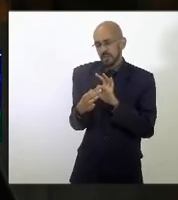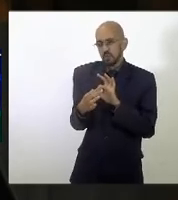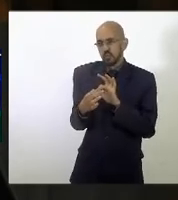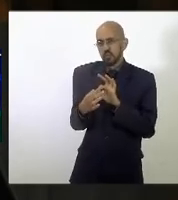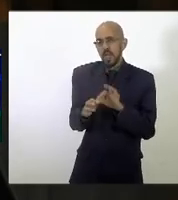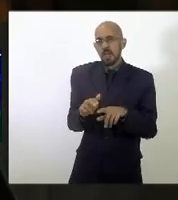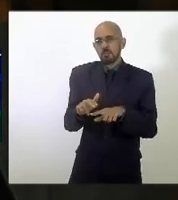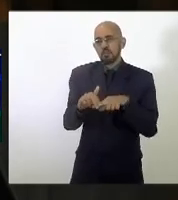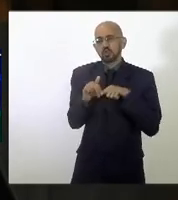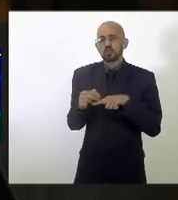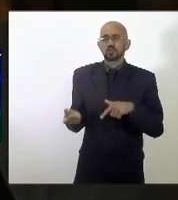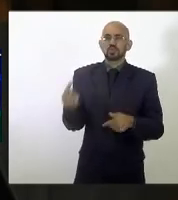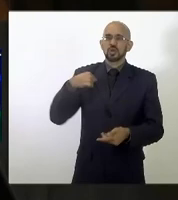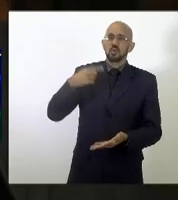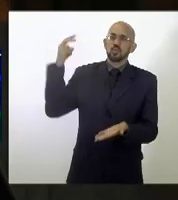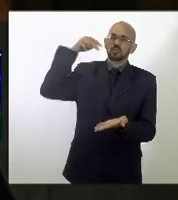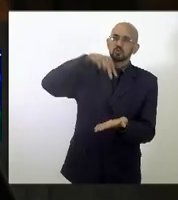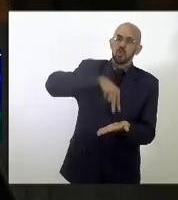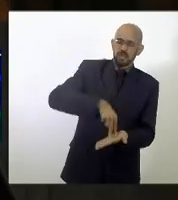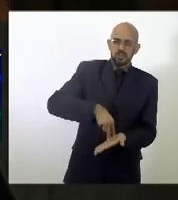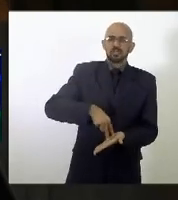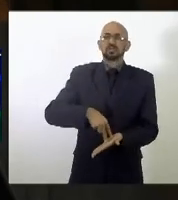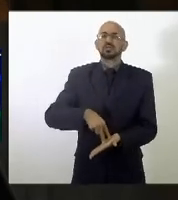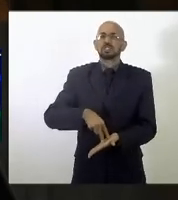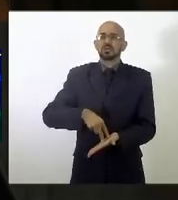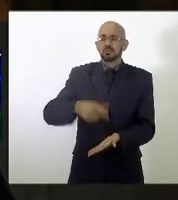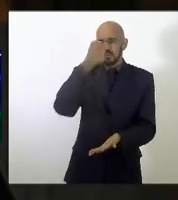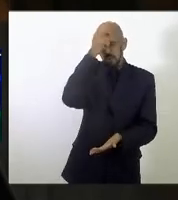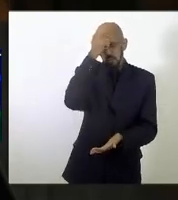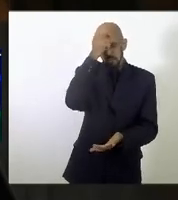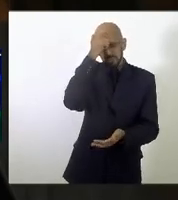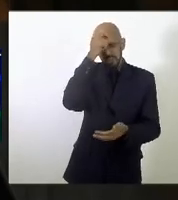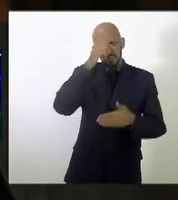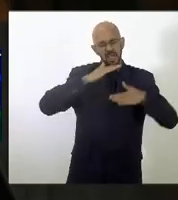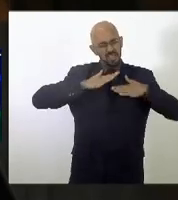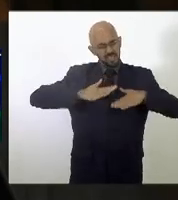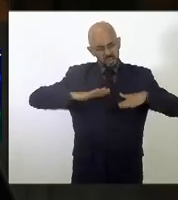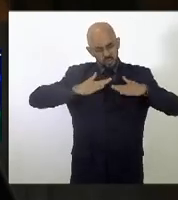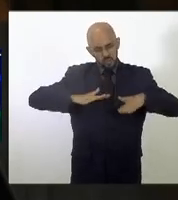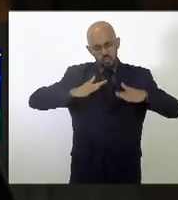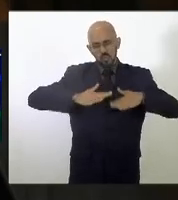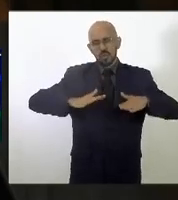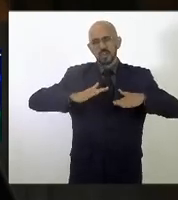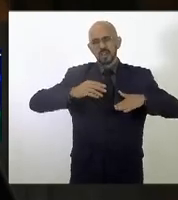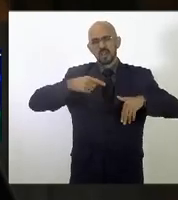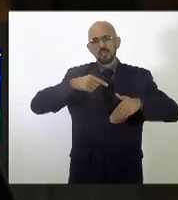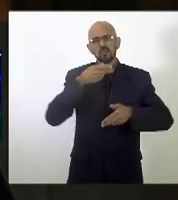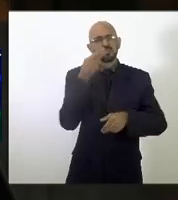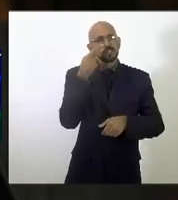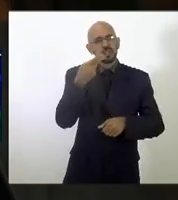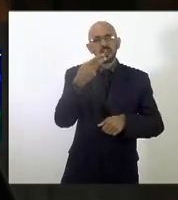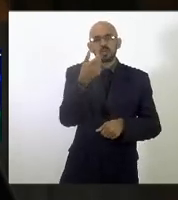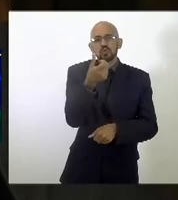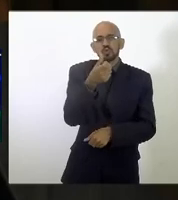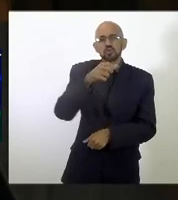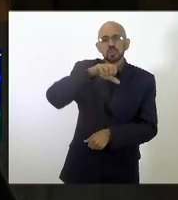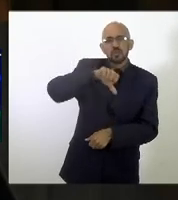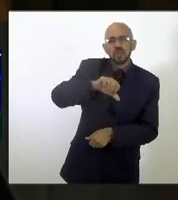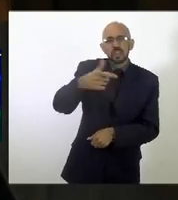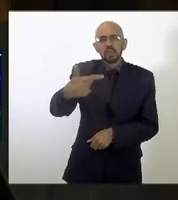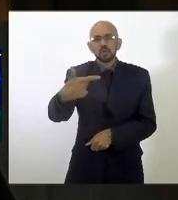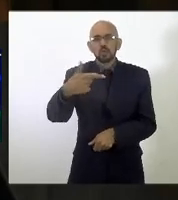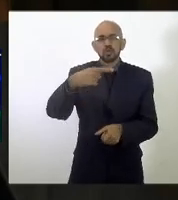aqui, de cabeça erguida, com a consciência tranquila, rodando os 92 municípios